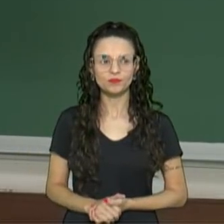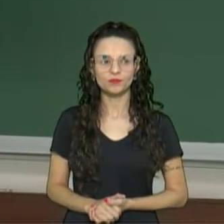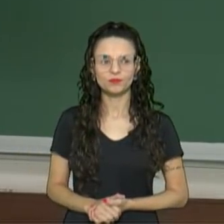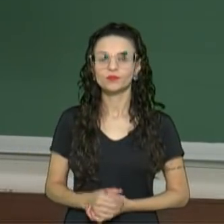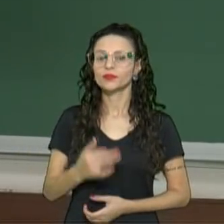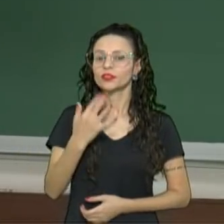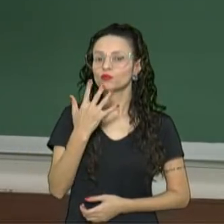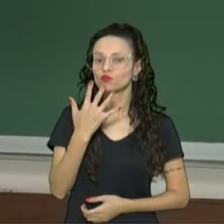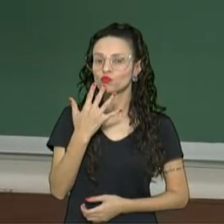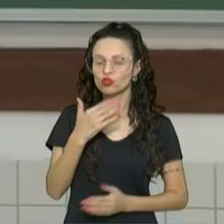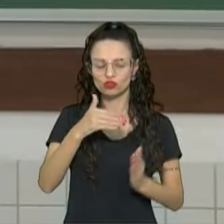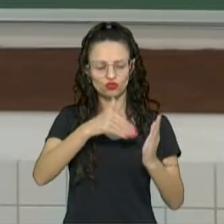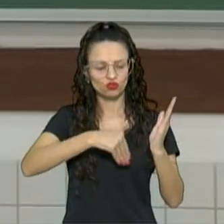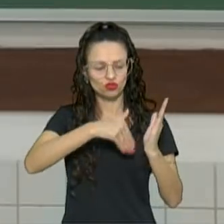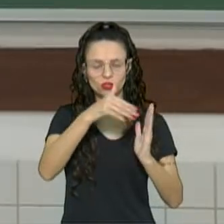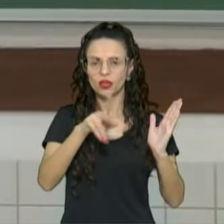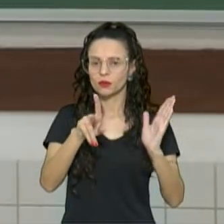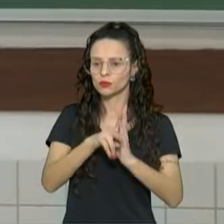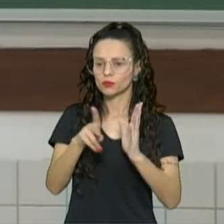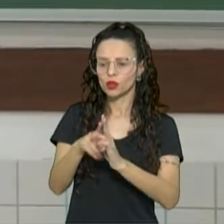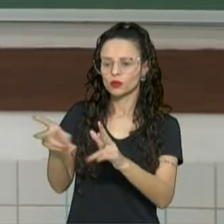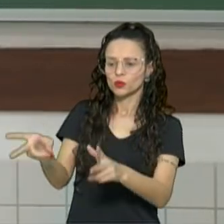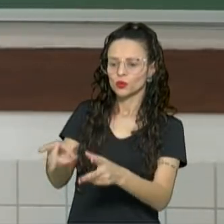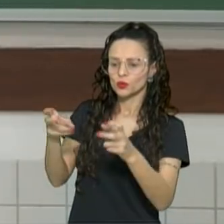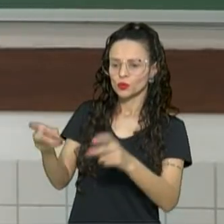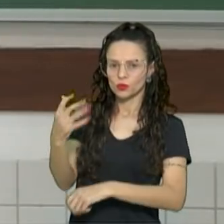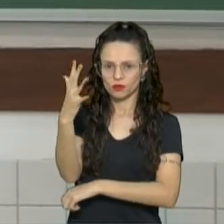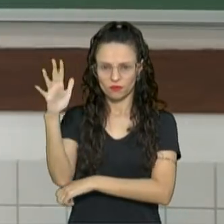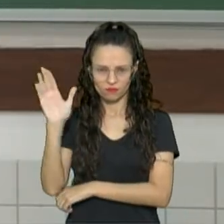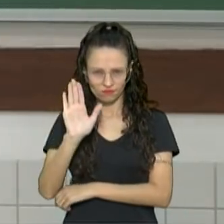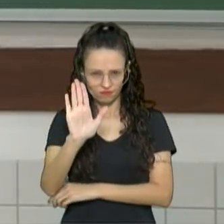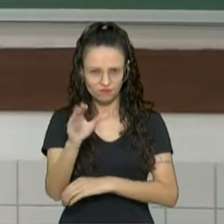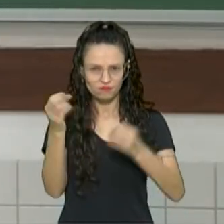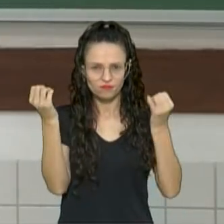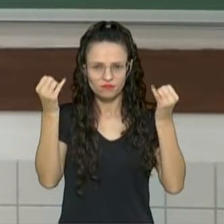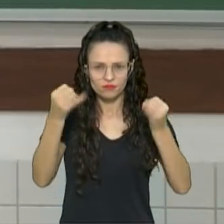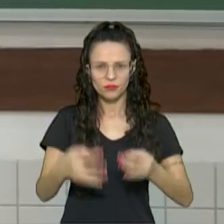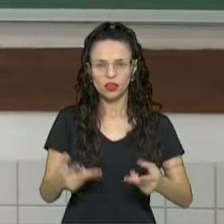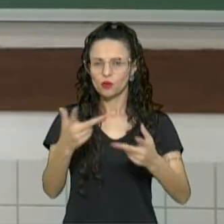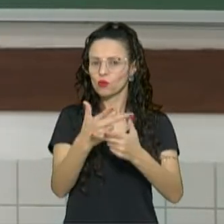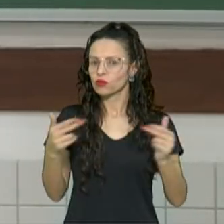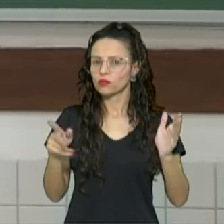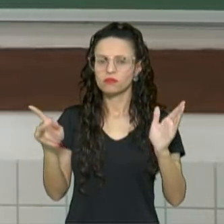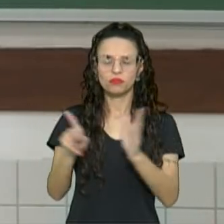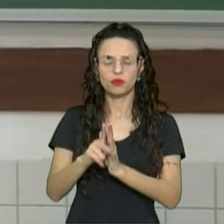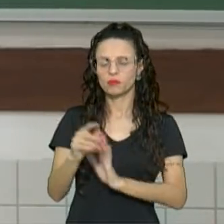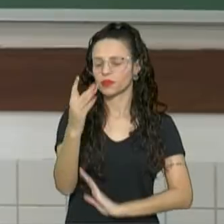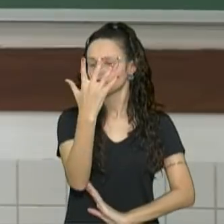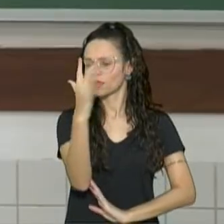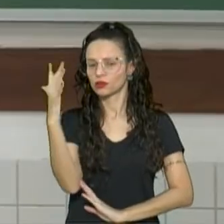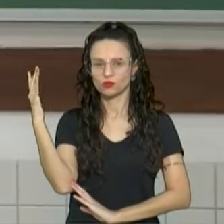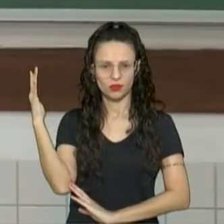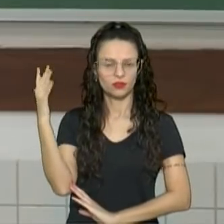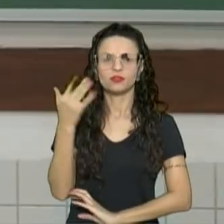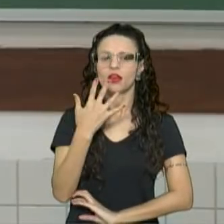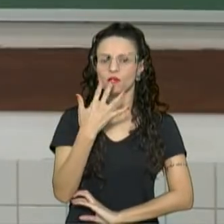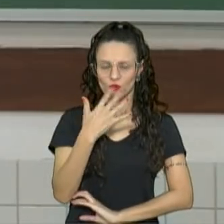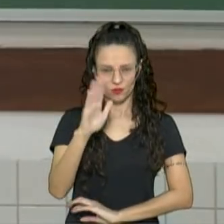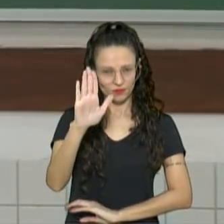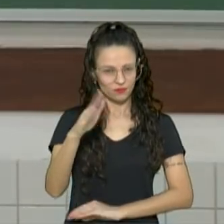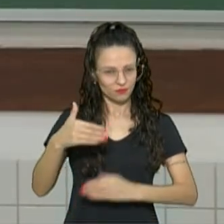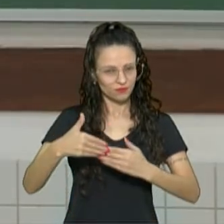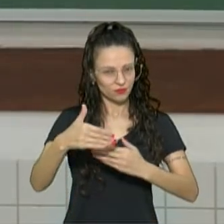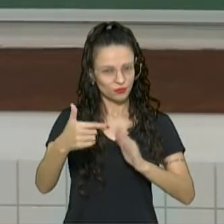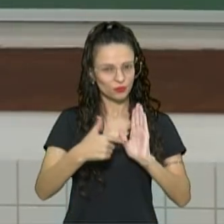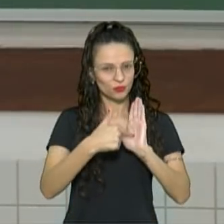As tintas, né, com elementos da natureza, então daqui a pouquinho a gente vai ver, né, são cores retiradas da própria natureza, né? Então daqui a pouco a